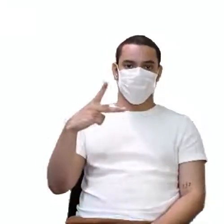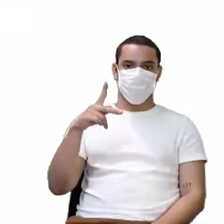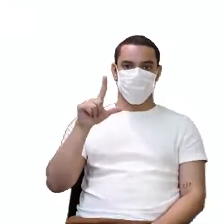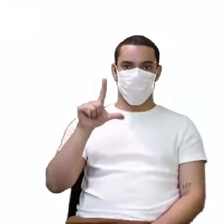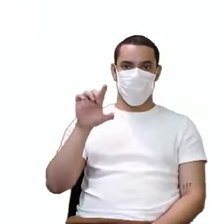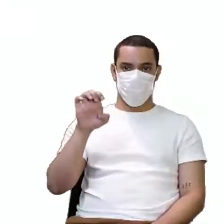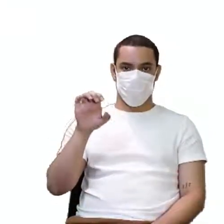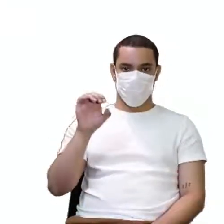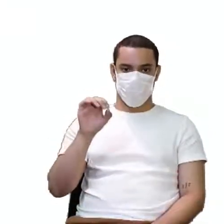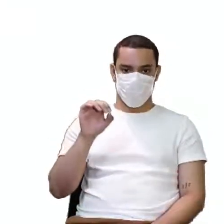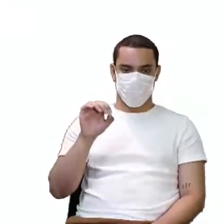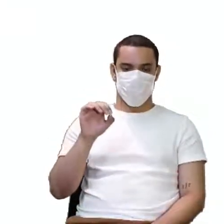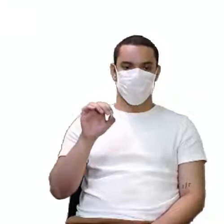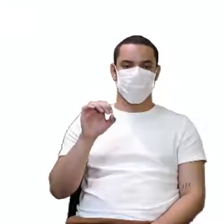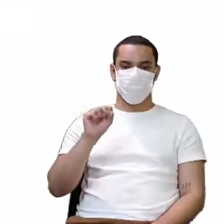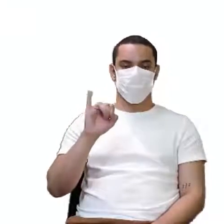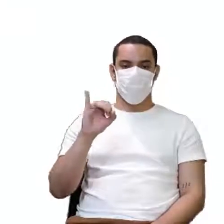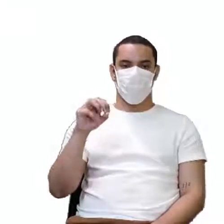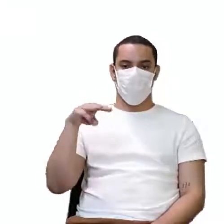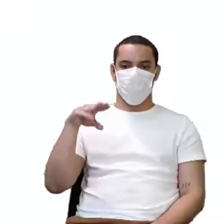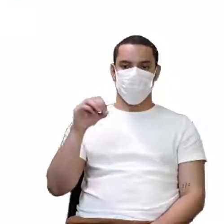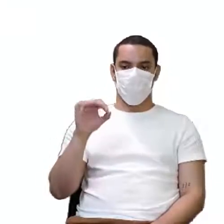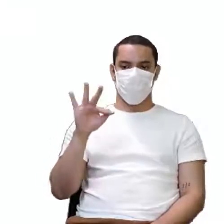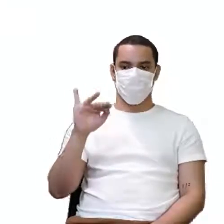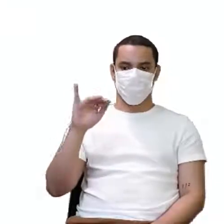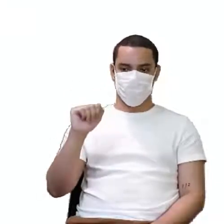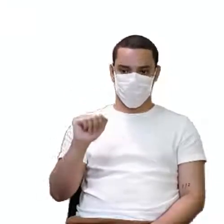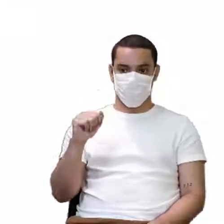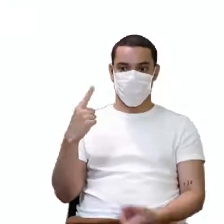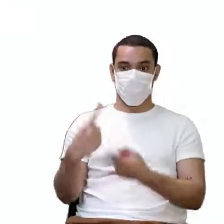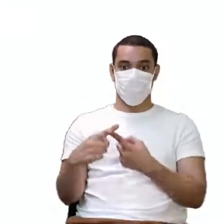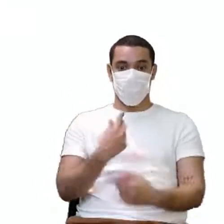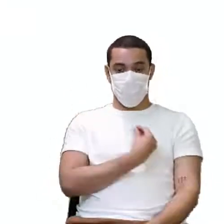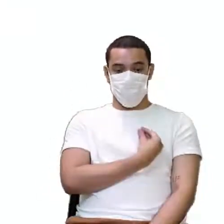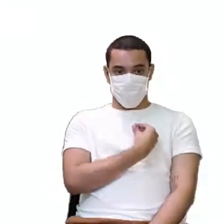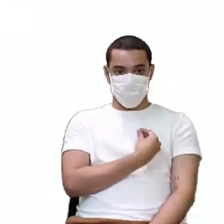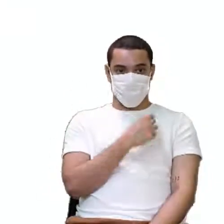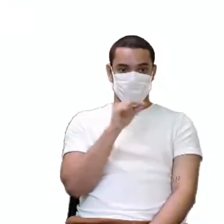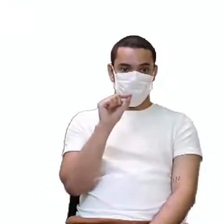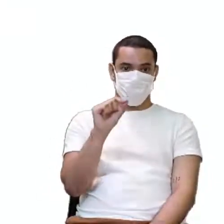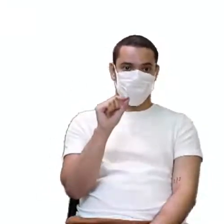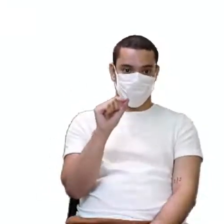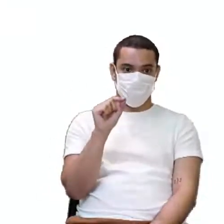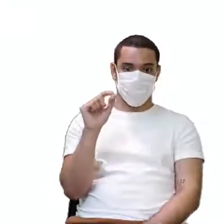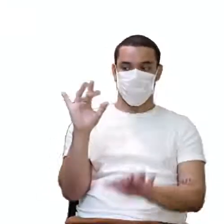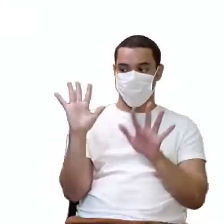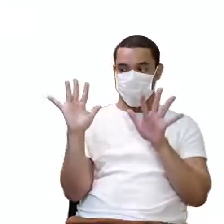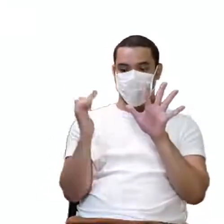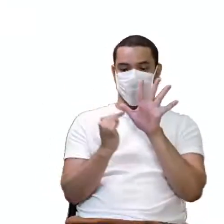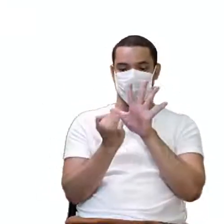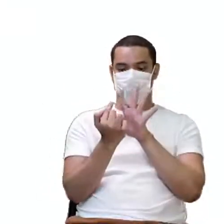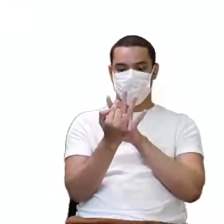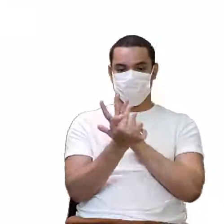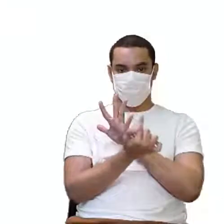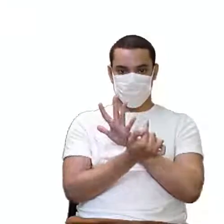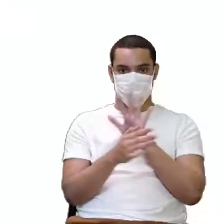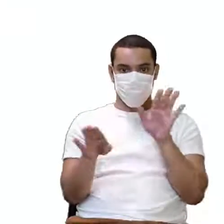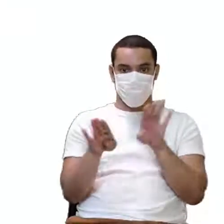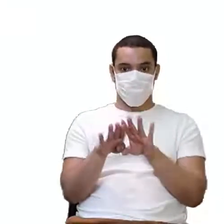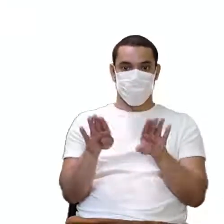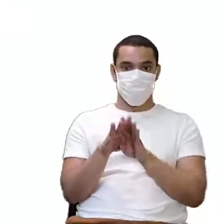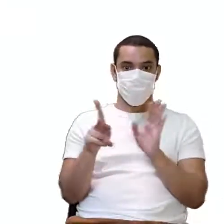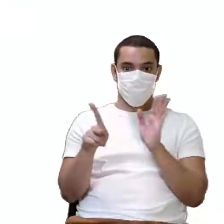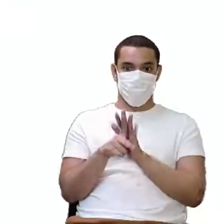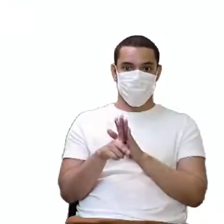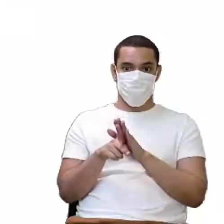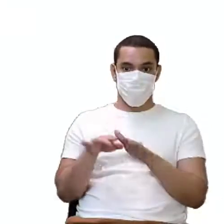mãos humanas e a presença aí dos dedinhos também nos